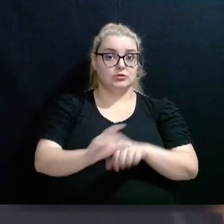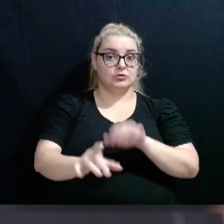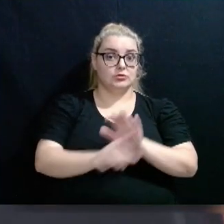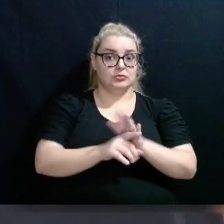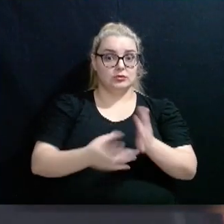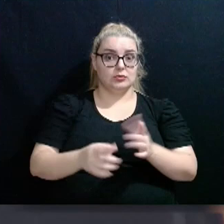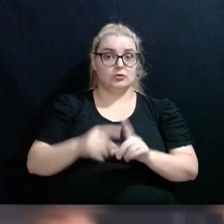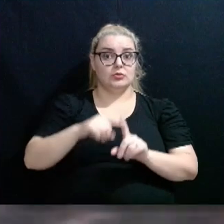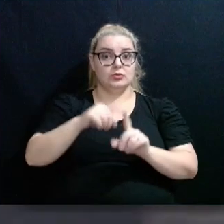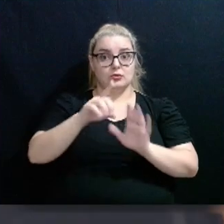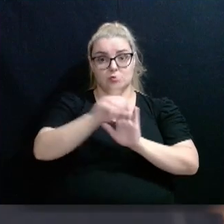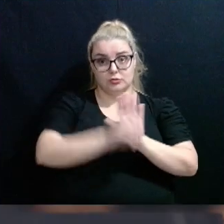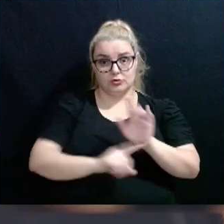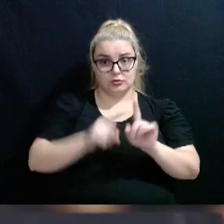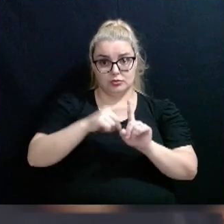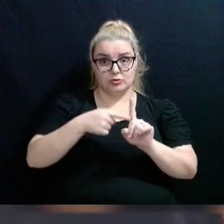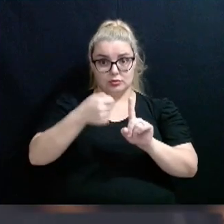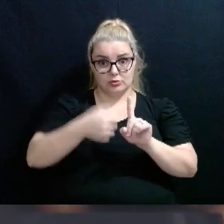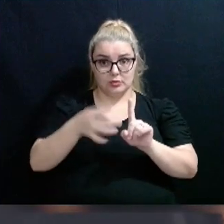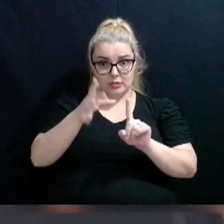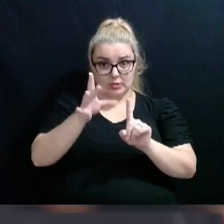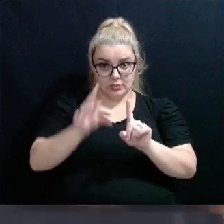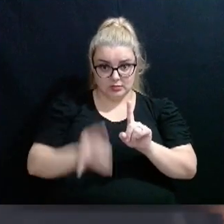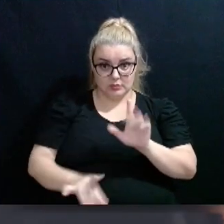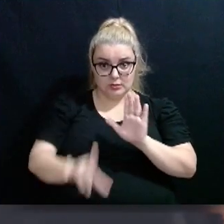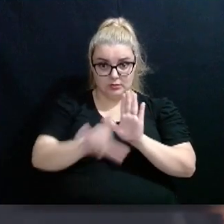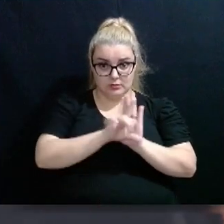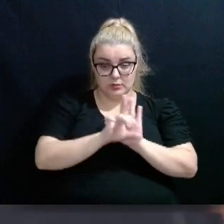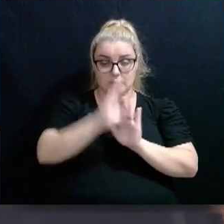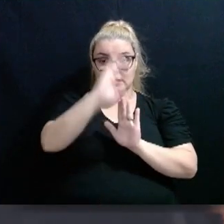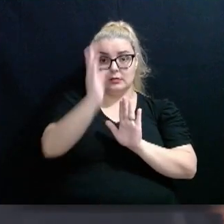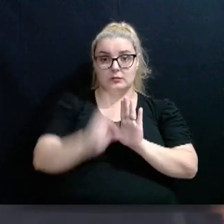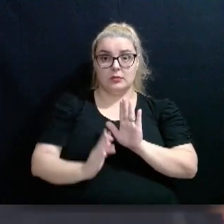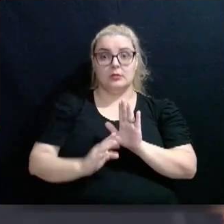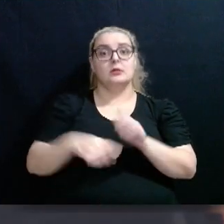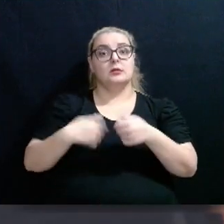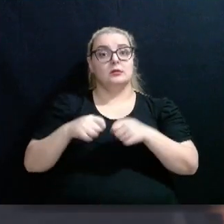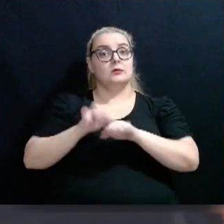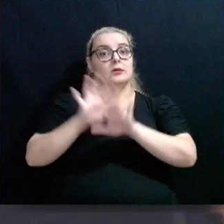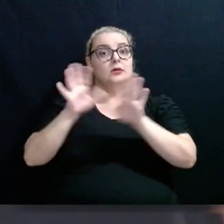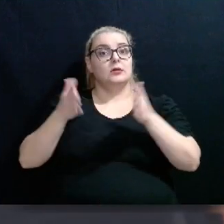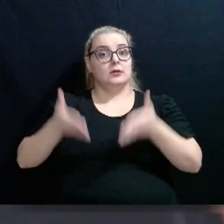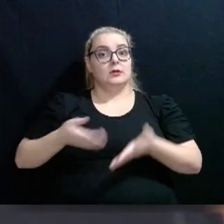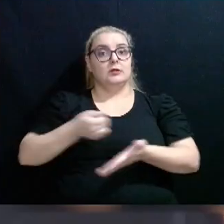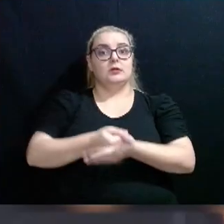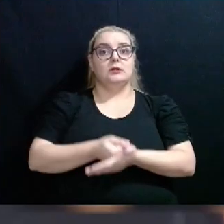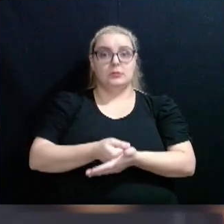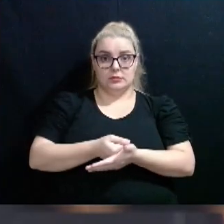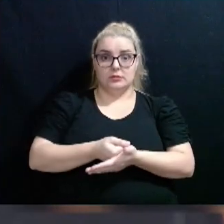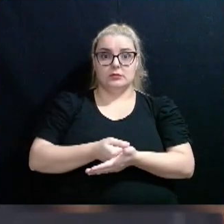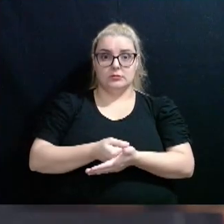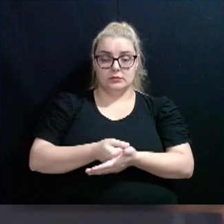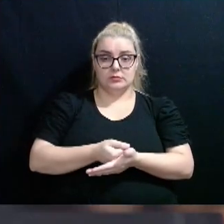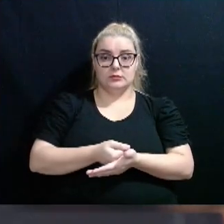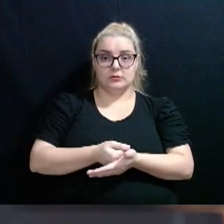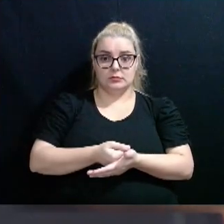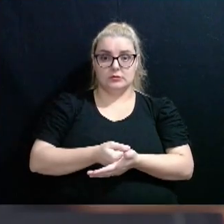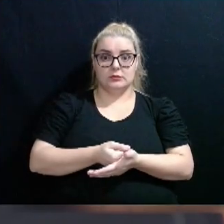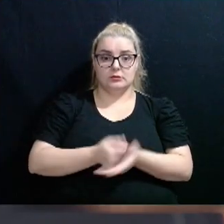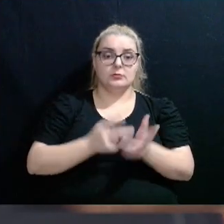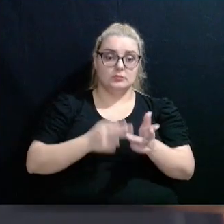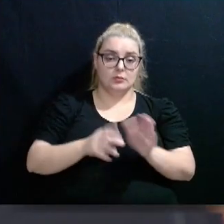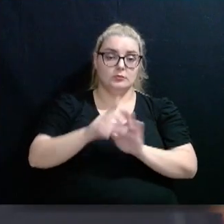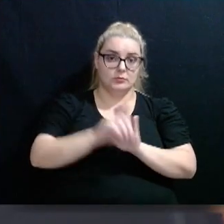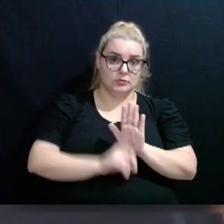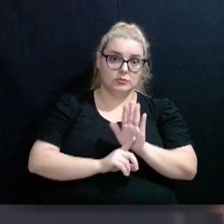são especificados pela legislação brasileira, eles precisam ser garantidos, né, como um direito